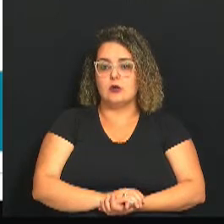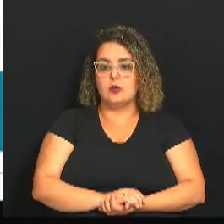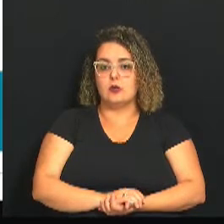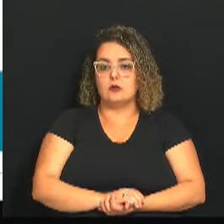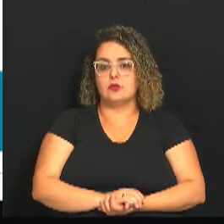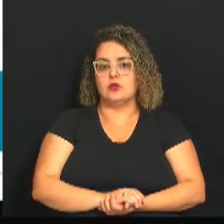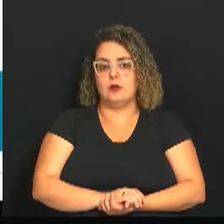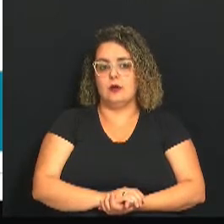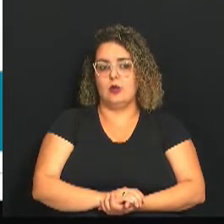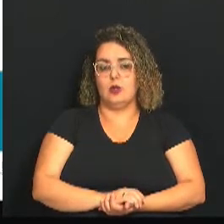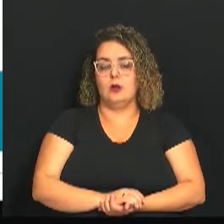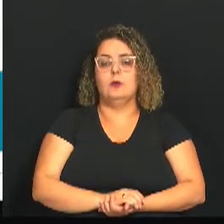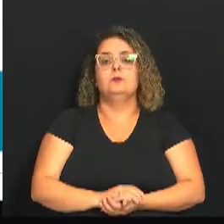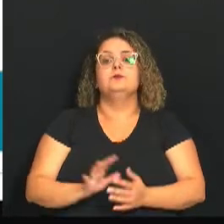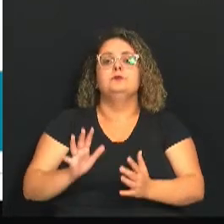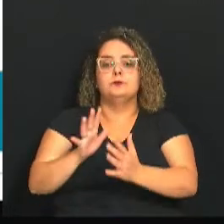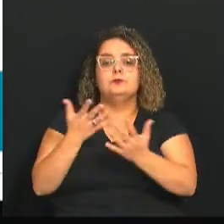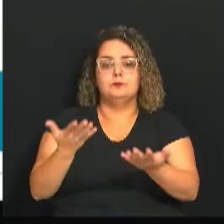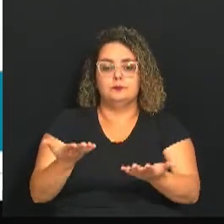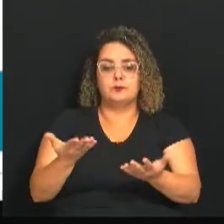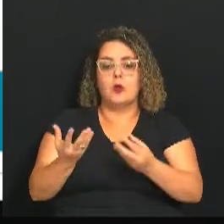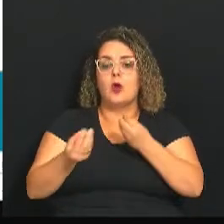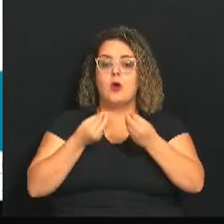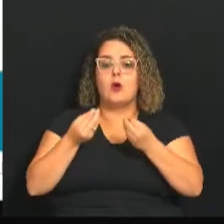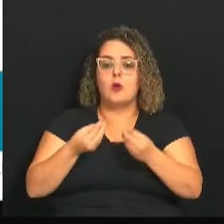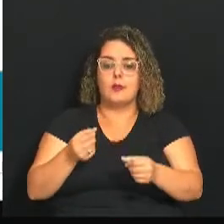agir frente a eles.